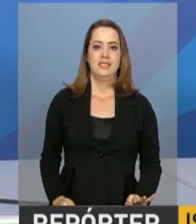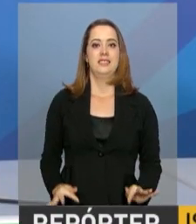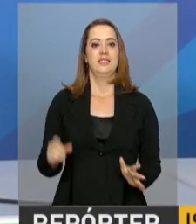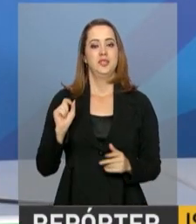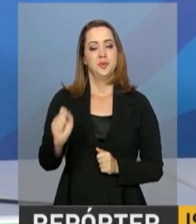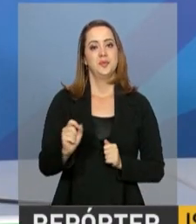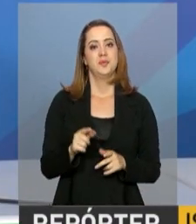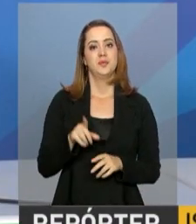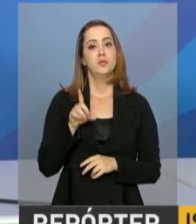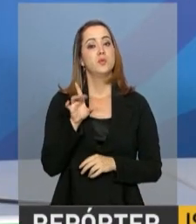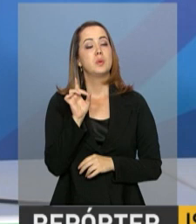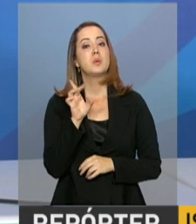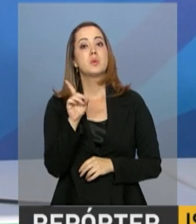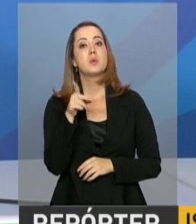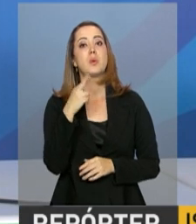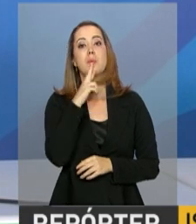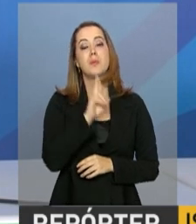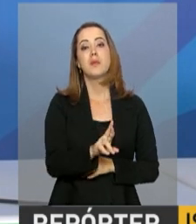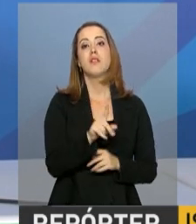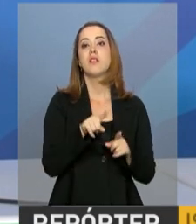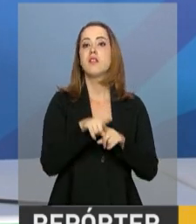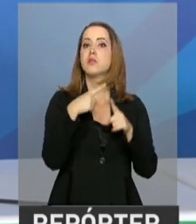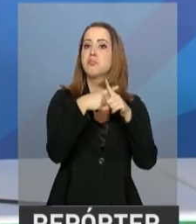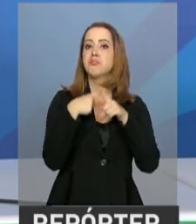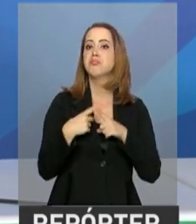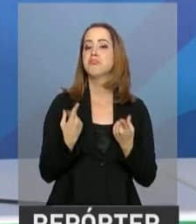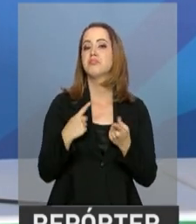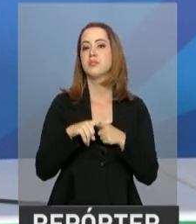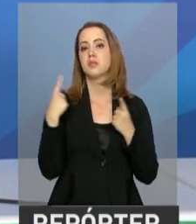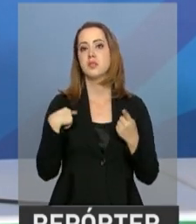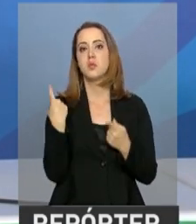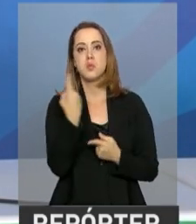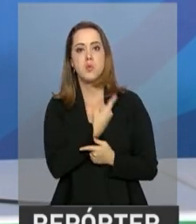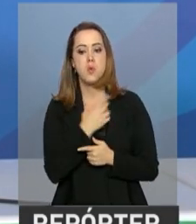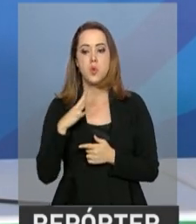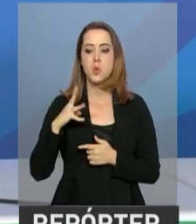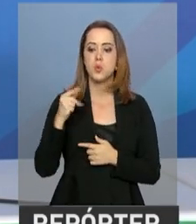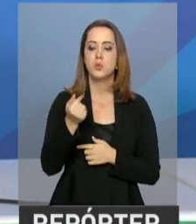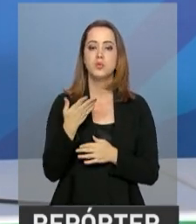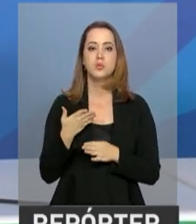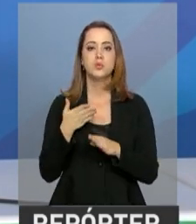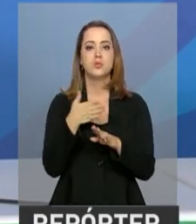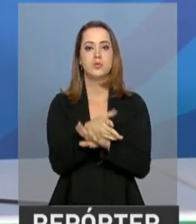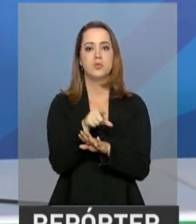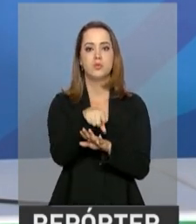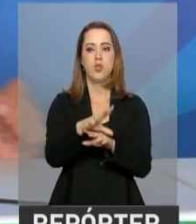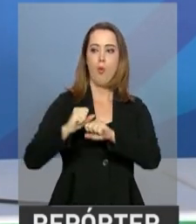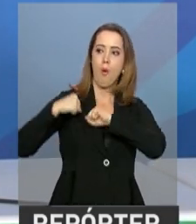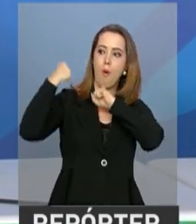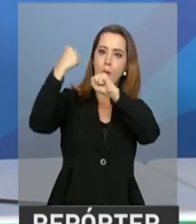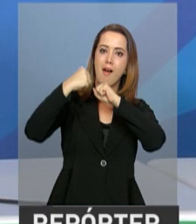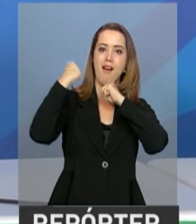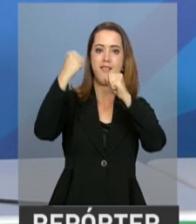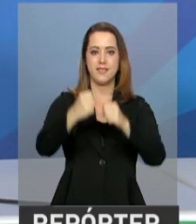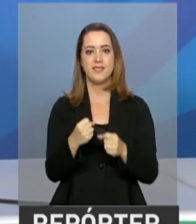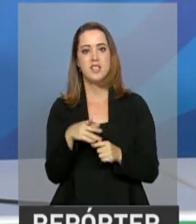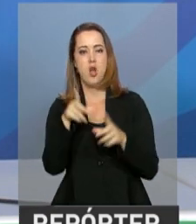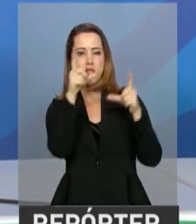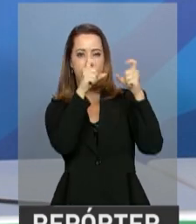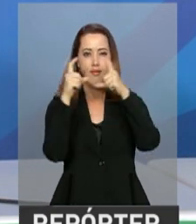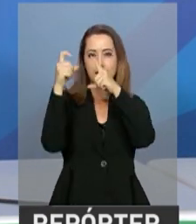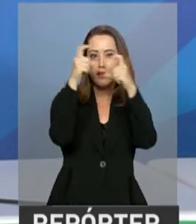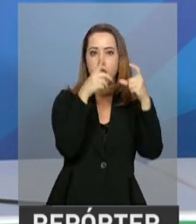não só pelo resultado mas por termos sido todos abraçados pela pela torcida o pessoal tirando